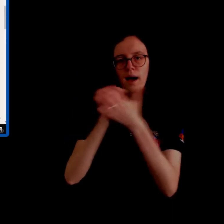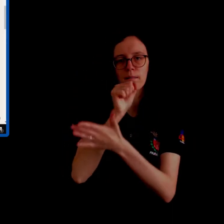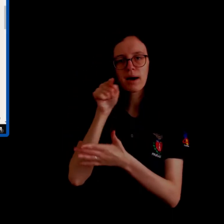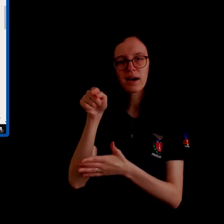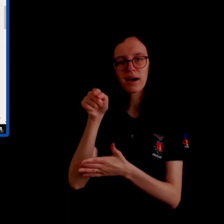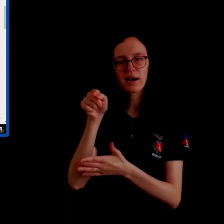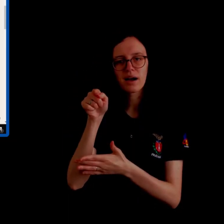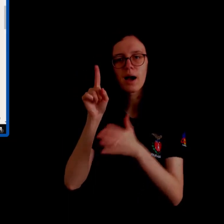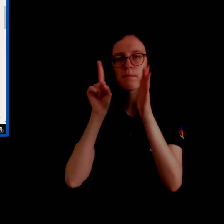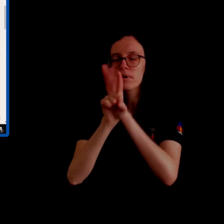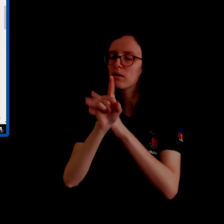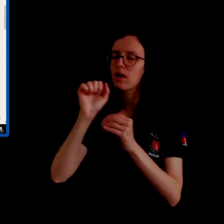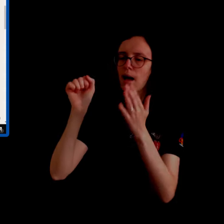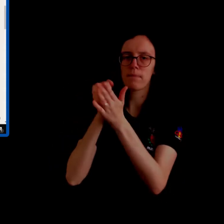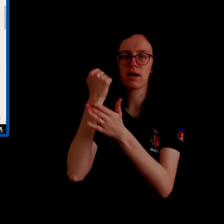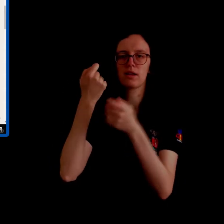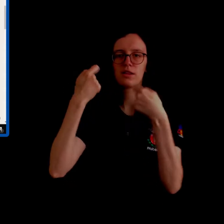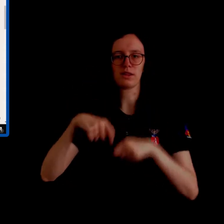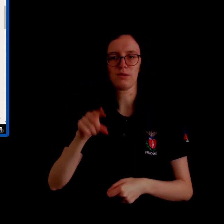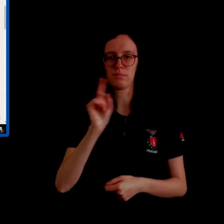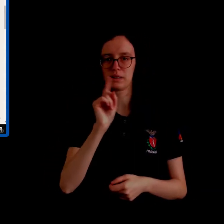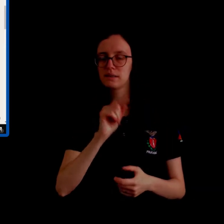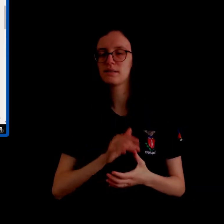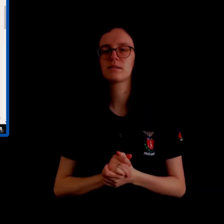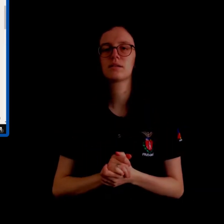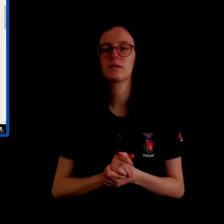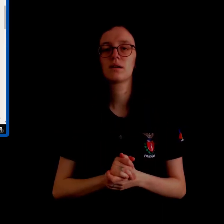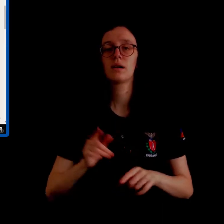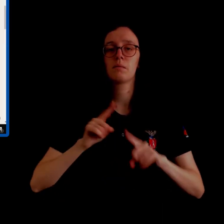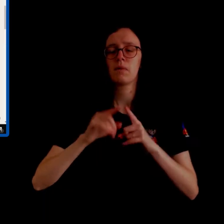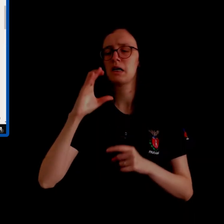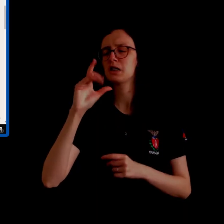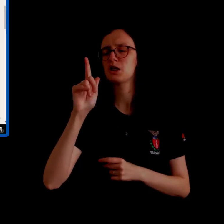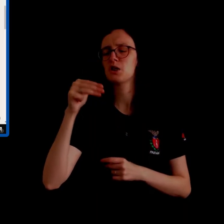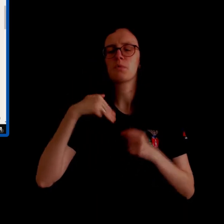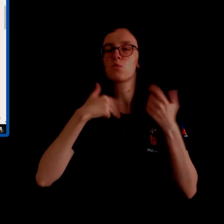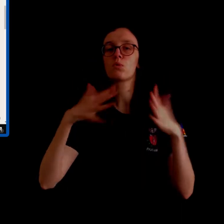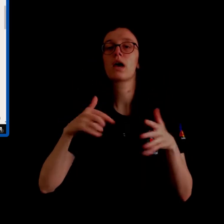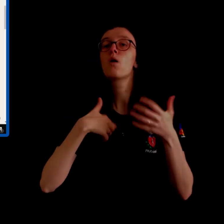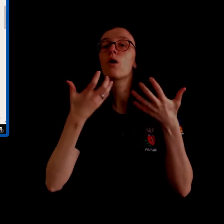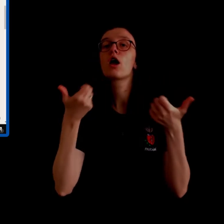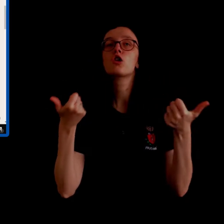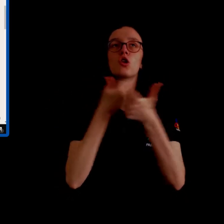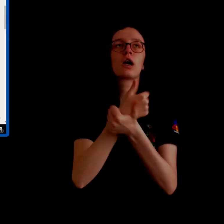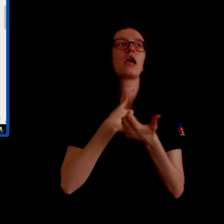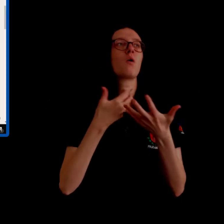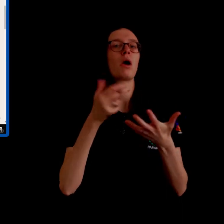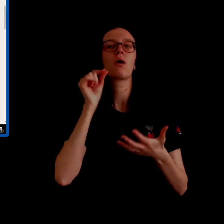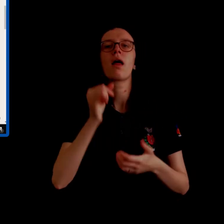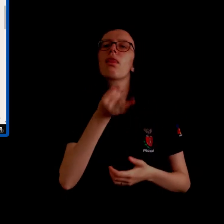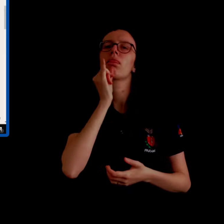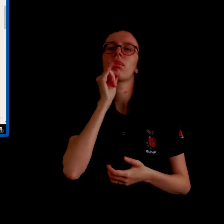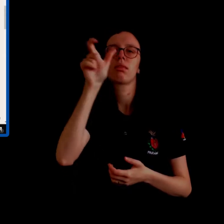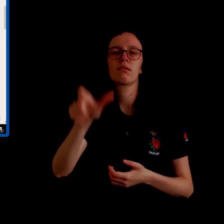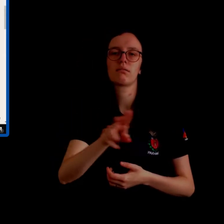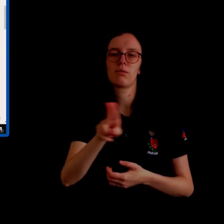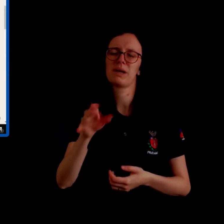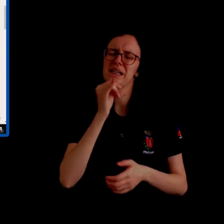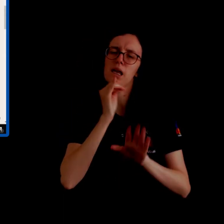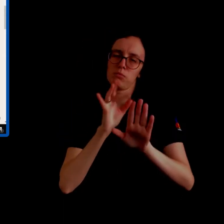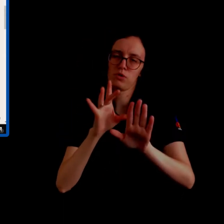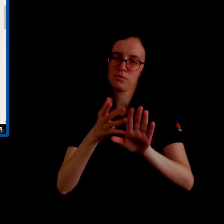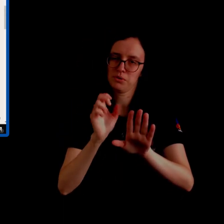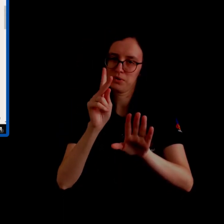essa pergunta ela sai. Mas ao invés do CGM, eu quero o apelido do aluno. É óbvio que eu